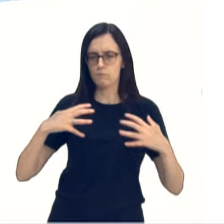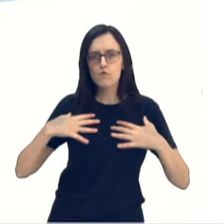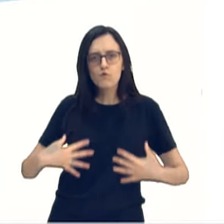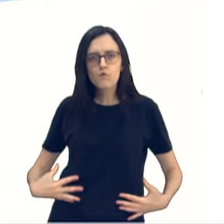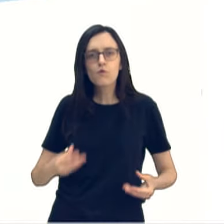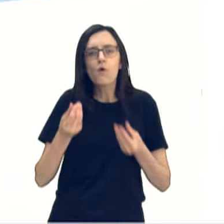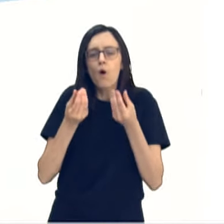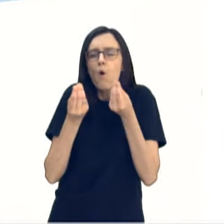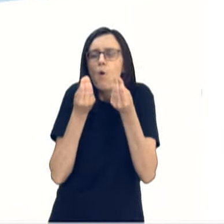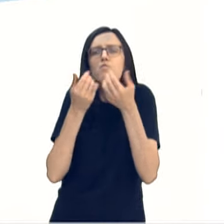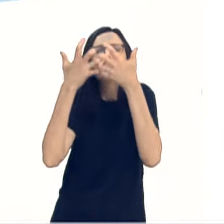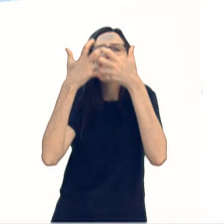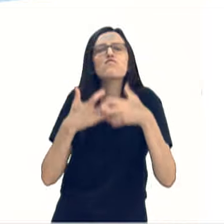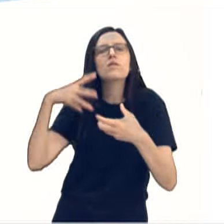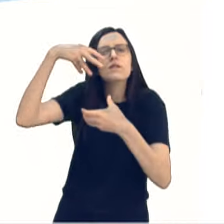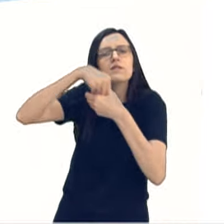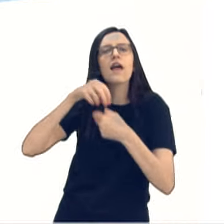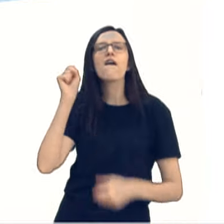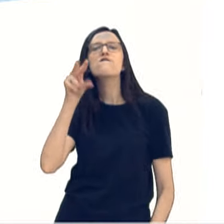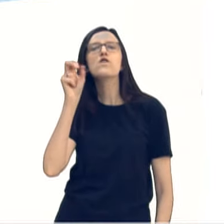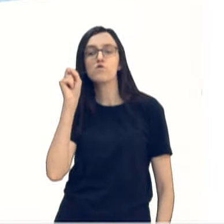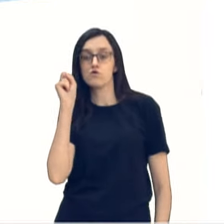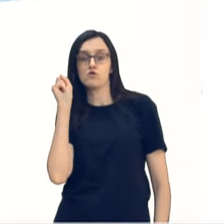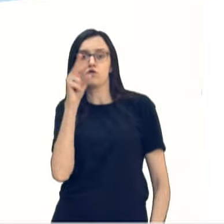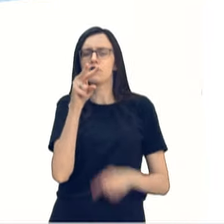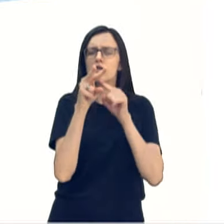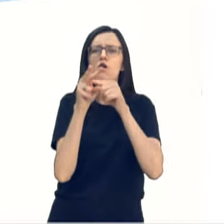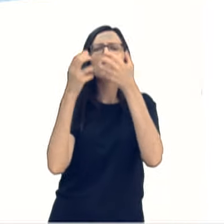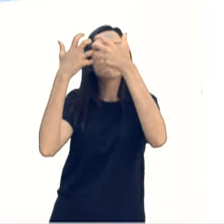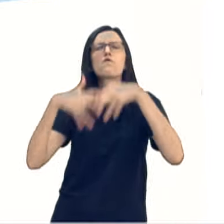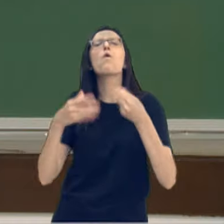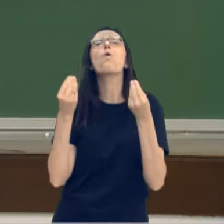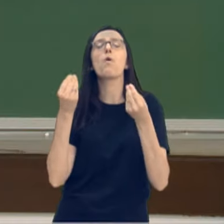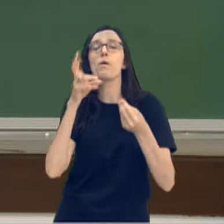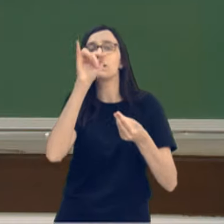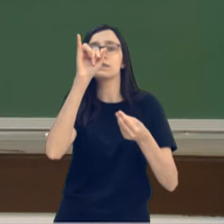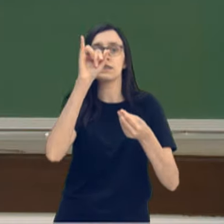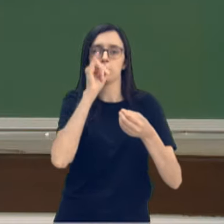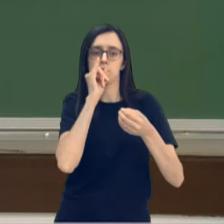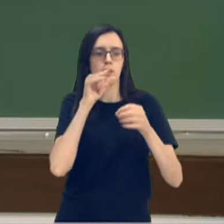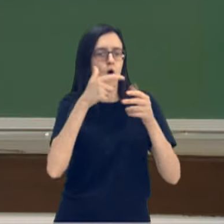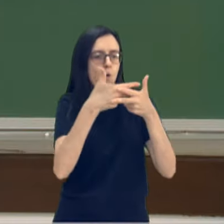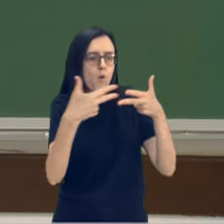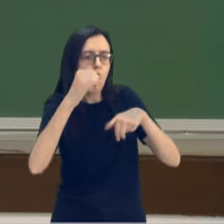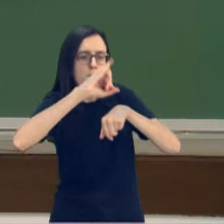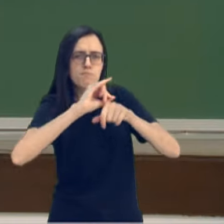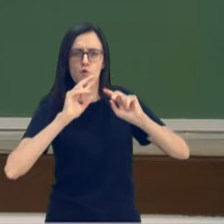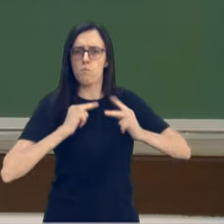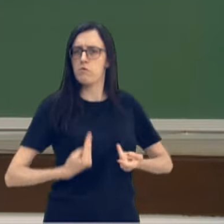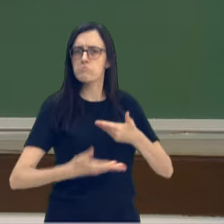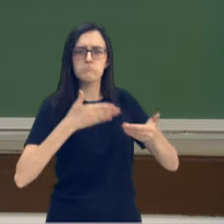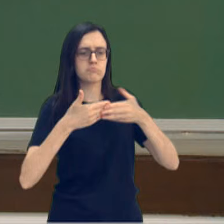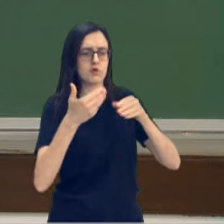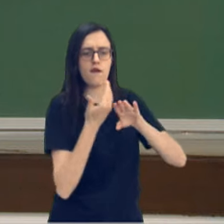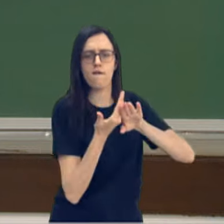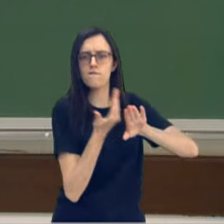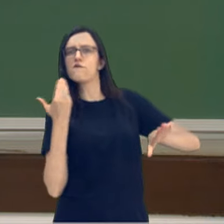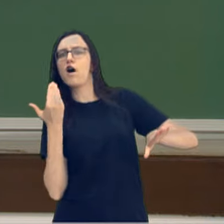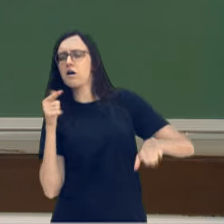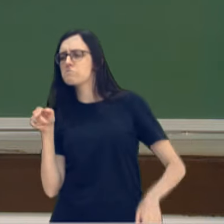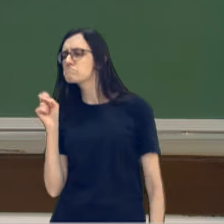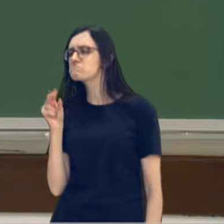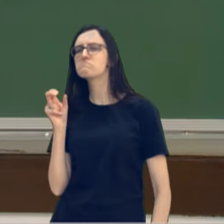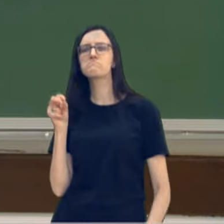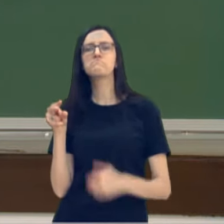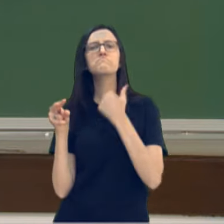vírus funcionam ao invadir o seu hospedeiro. Fora do hospedeiro, o vírus ele é inerte. Então, sem o hospedeiro, o vírus não está produzindo nada, está quietinho,